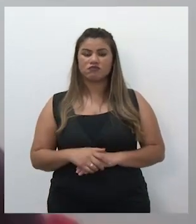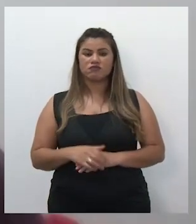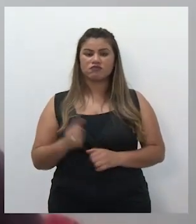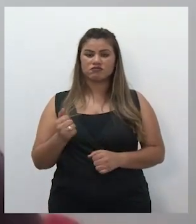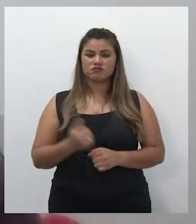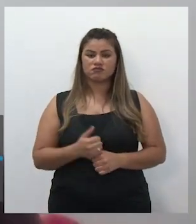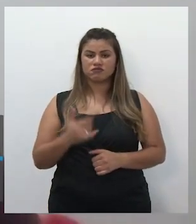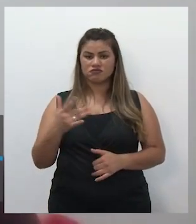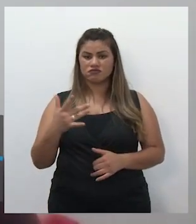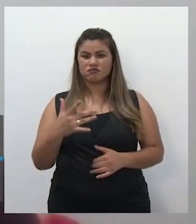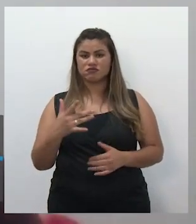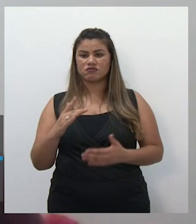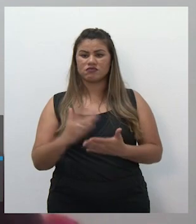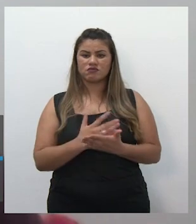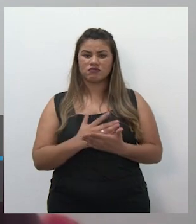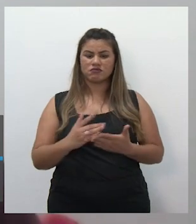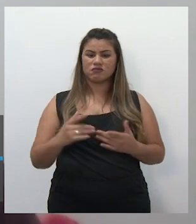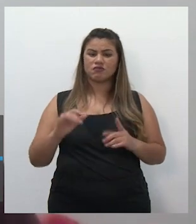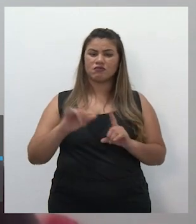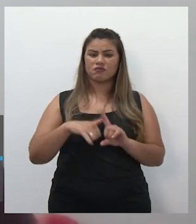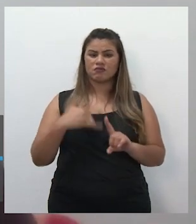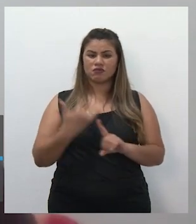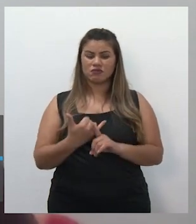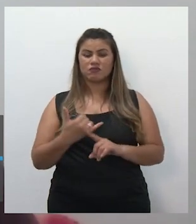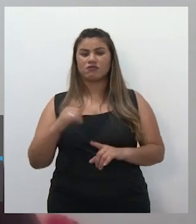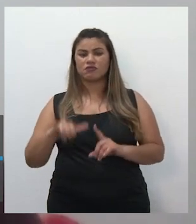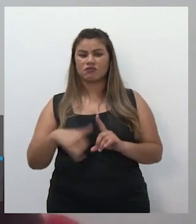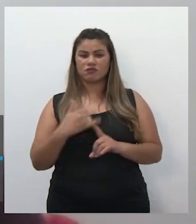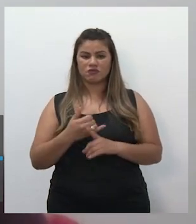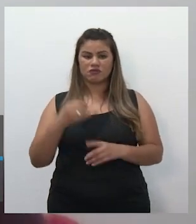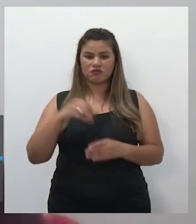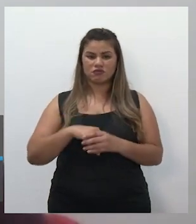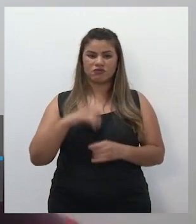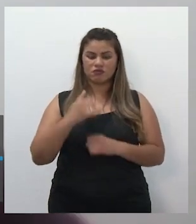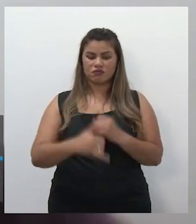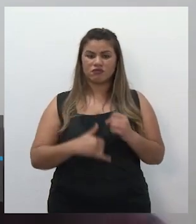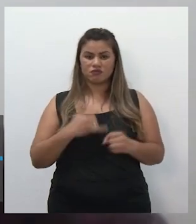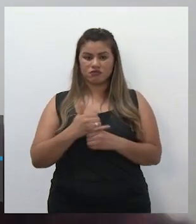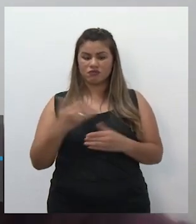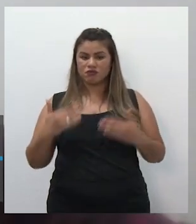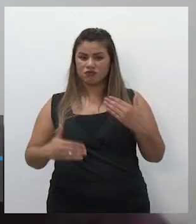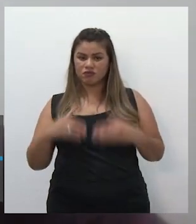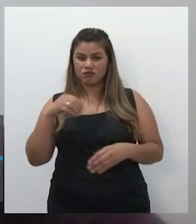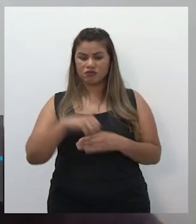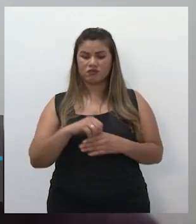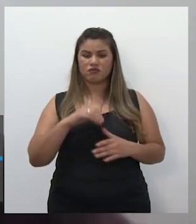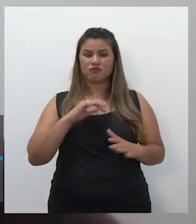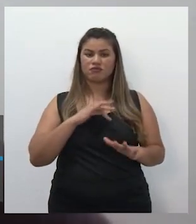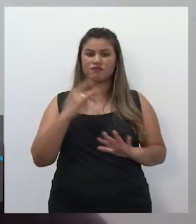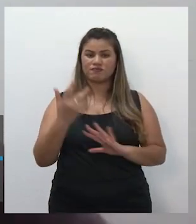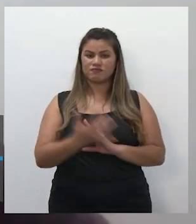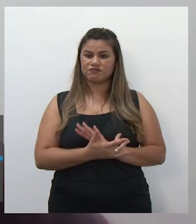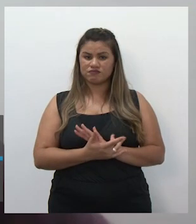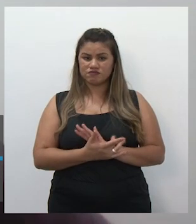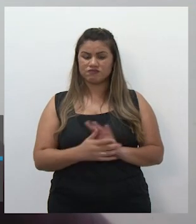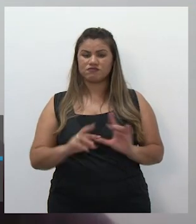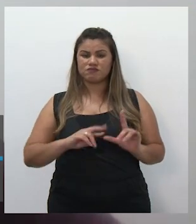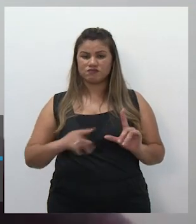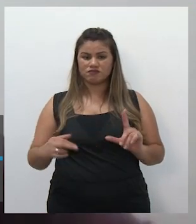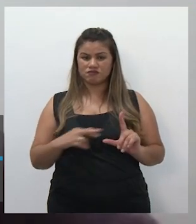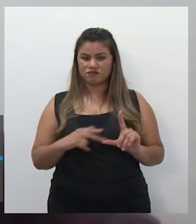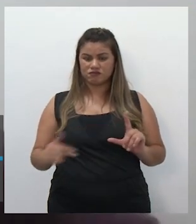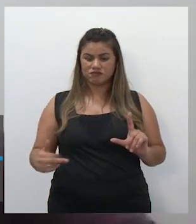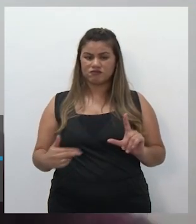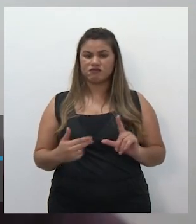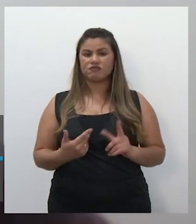mas aí vocês vão falar também sobre bullying, sobre cyberbullying, sobre a construção do corpo na mídia, sobre como a mídia traz essa ideia de